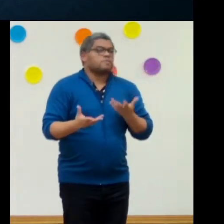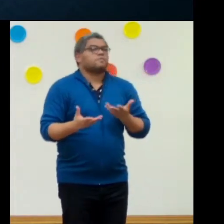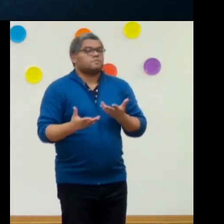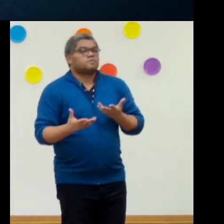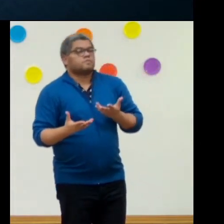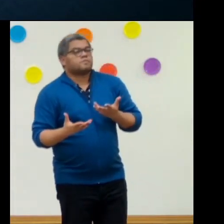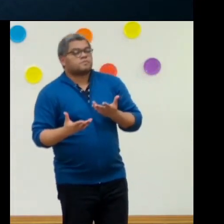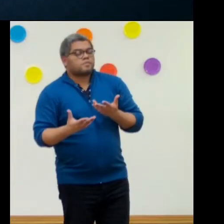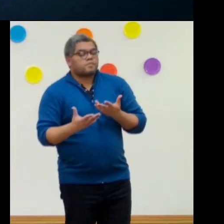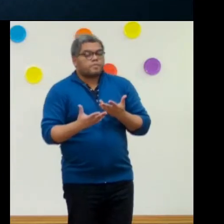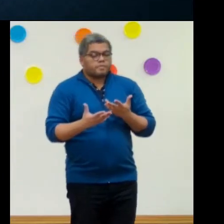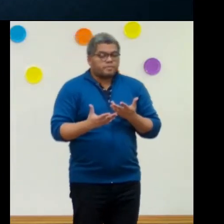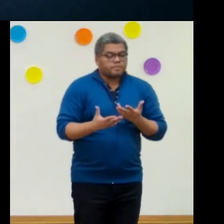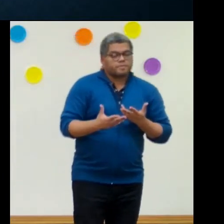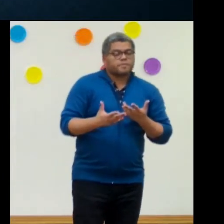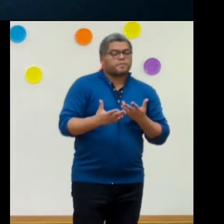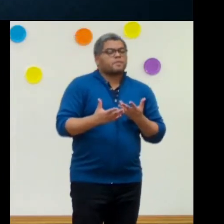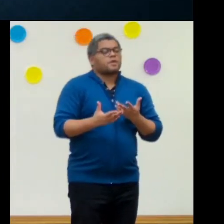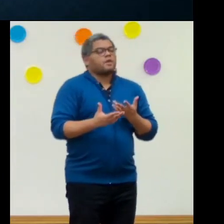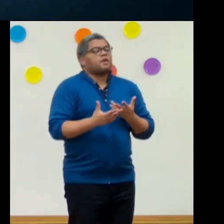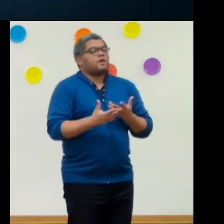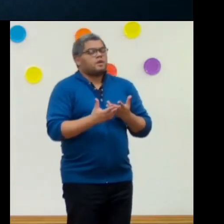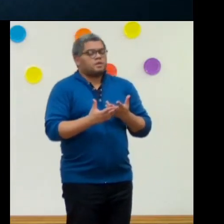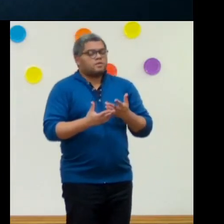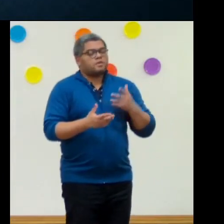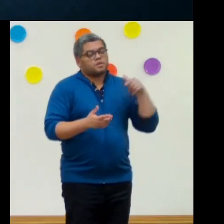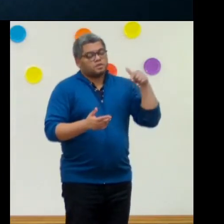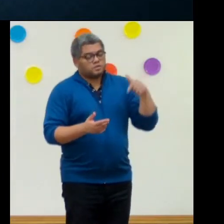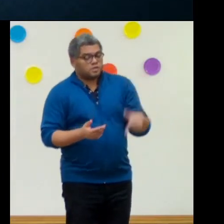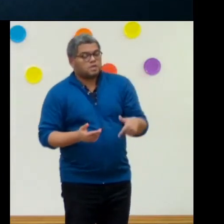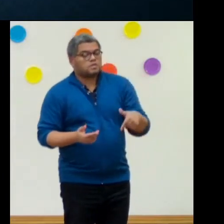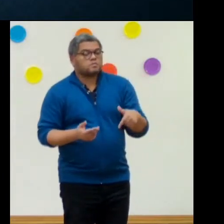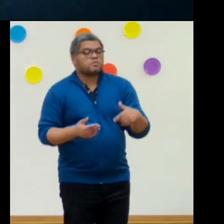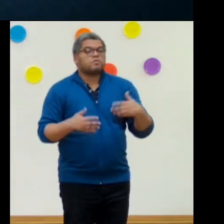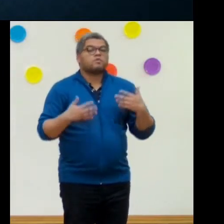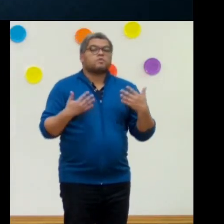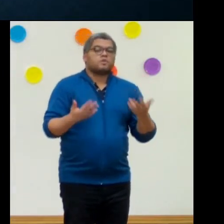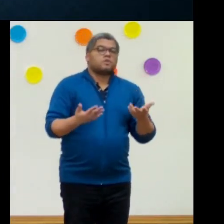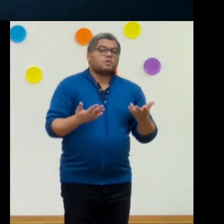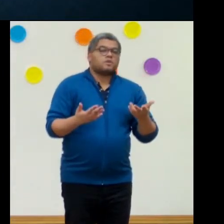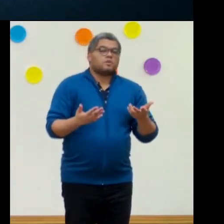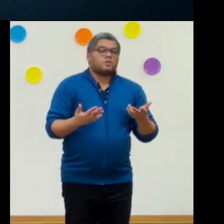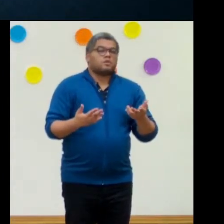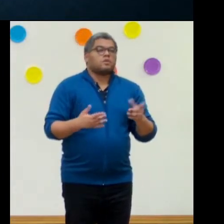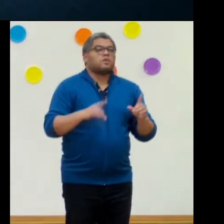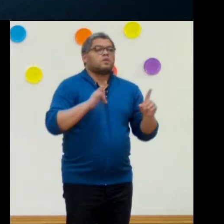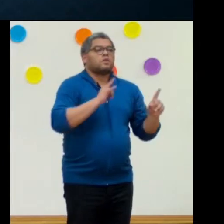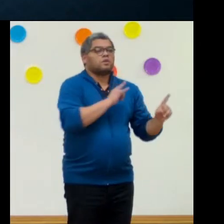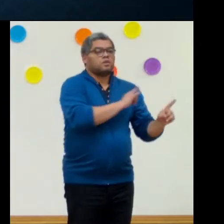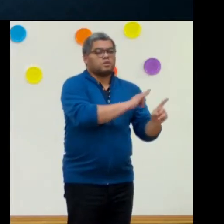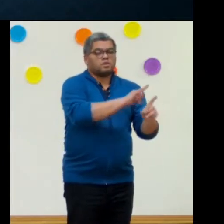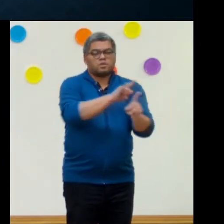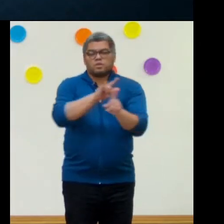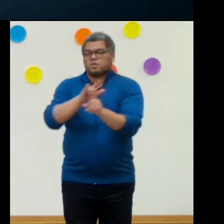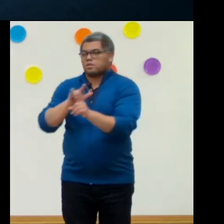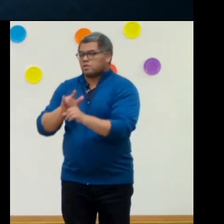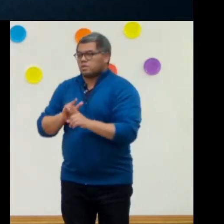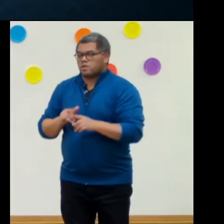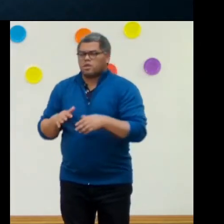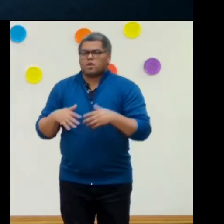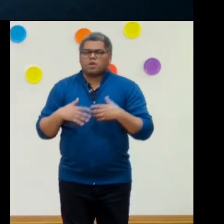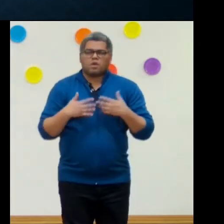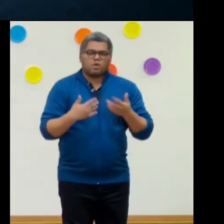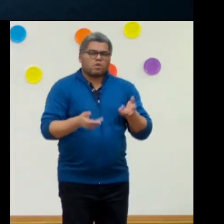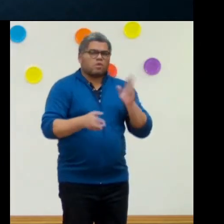não mate o próximo, que é a imagem e semelhança de Deus. E vem o 7º, ame ao próximo. Qual é a relação mais íntima